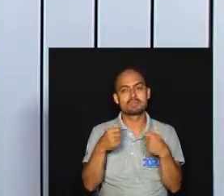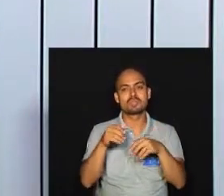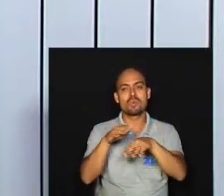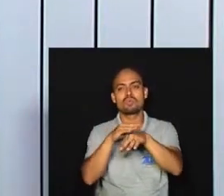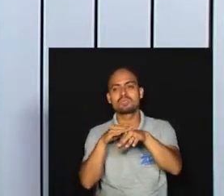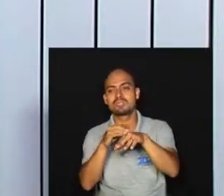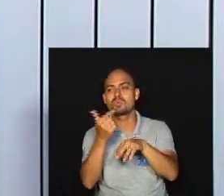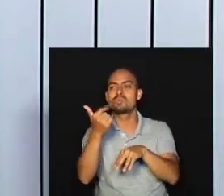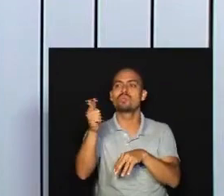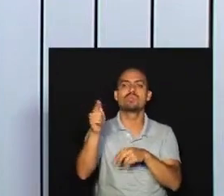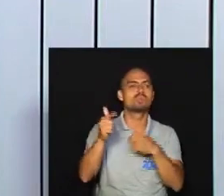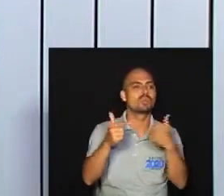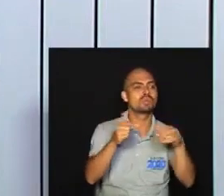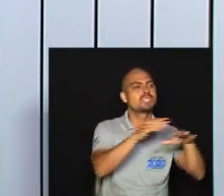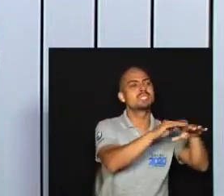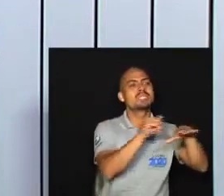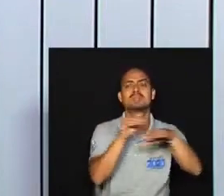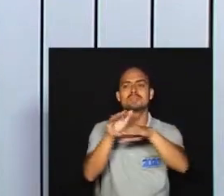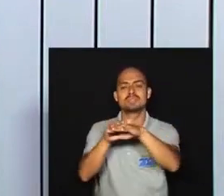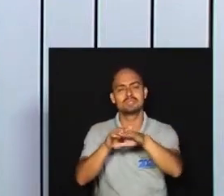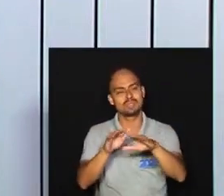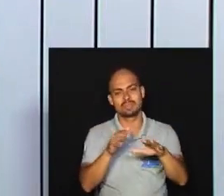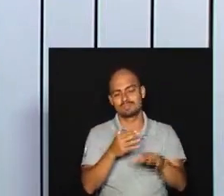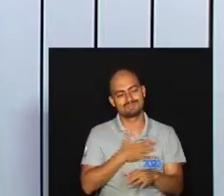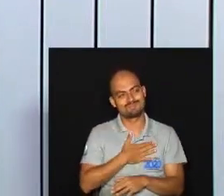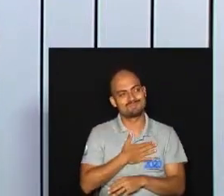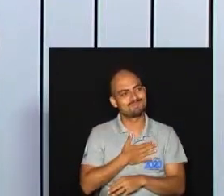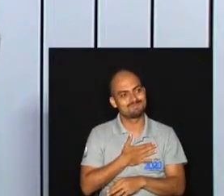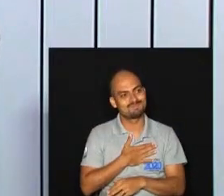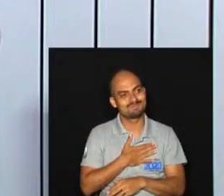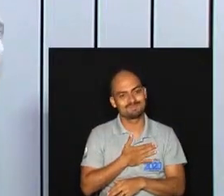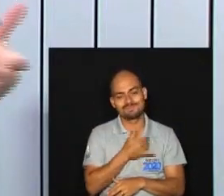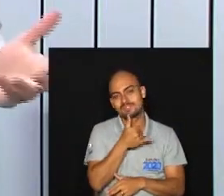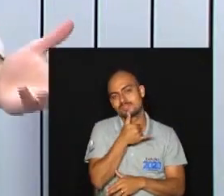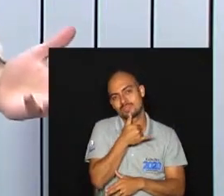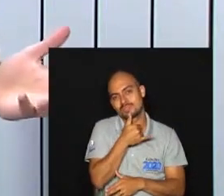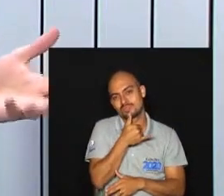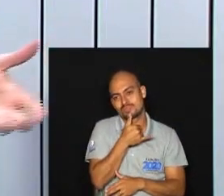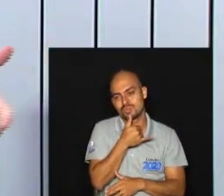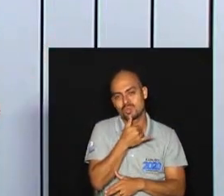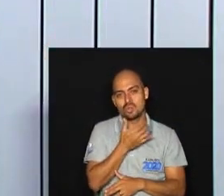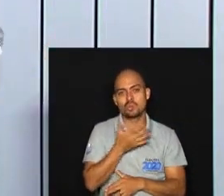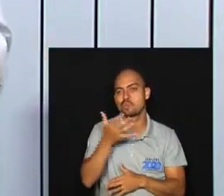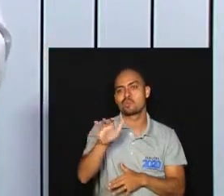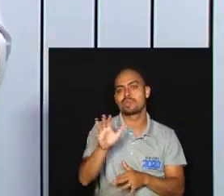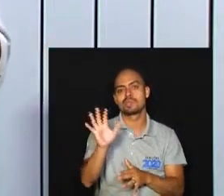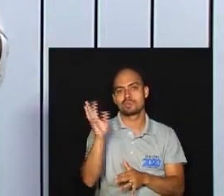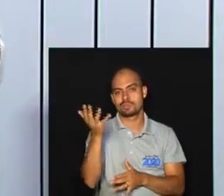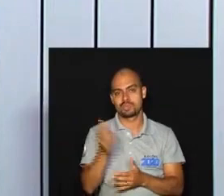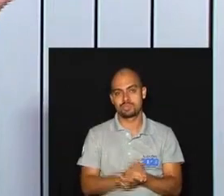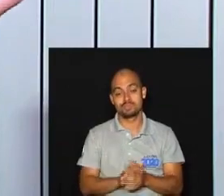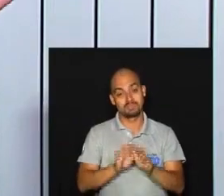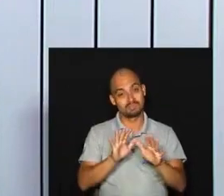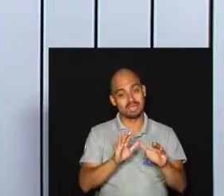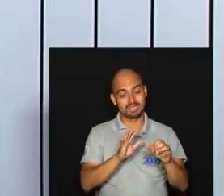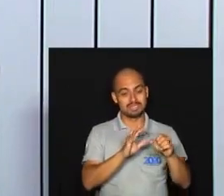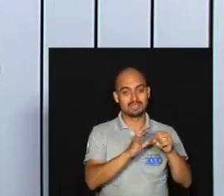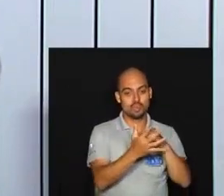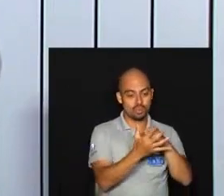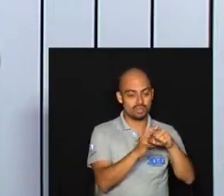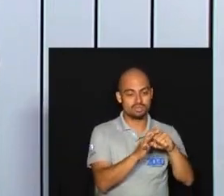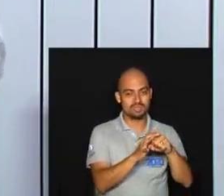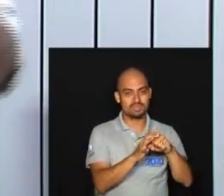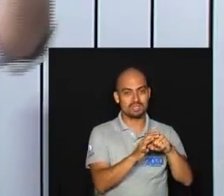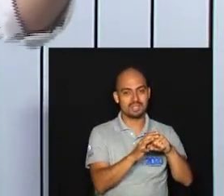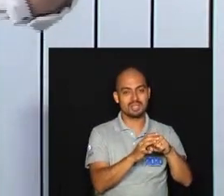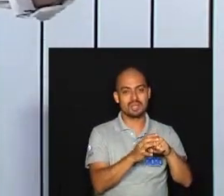com outras, algo que a gente não gostaria que estivesse acontecendo, já que estamos em uma pandemia, não queremos ver cenas